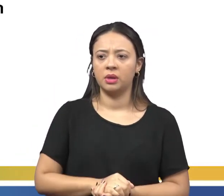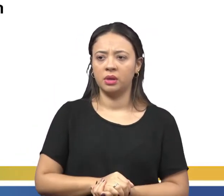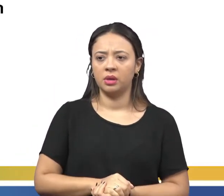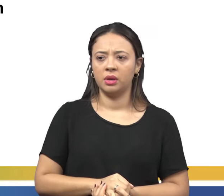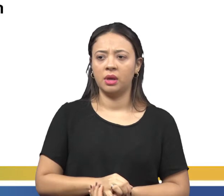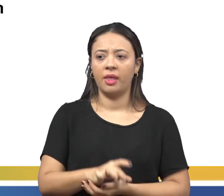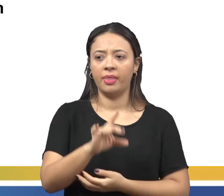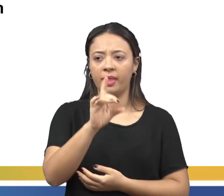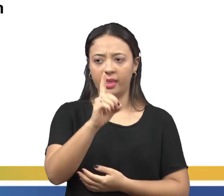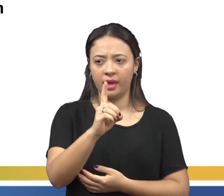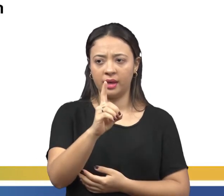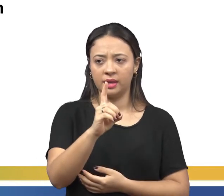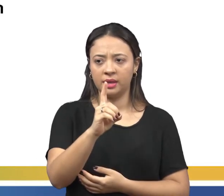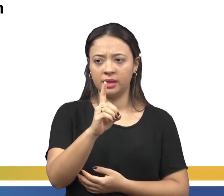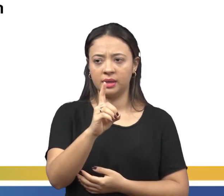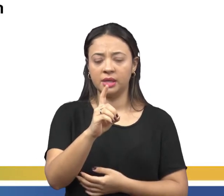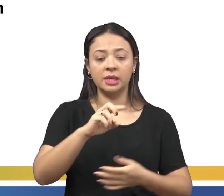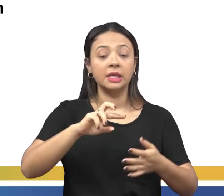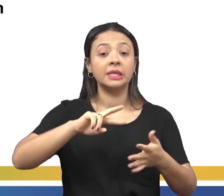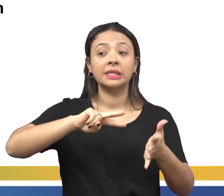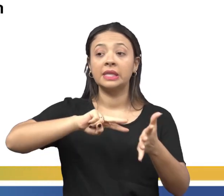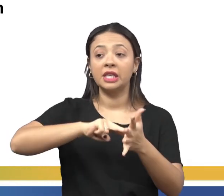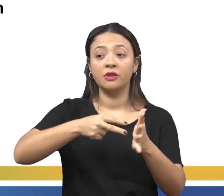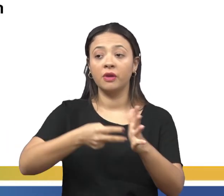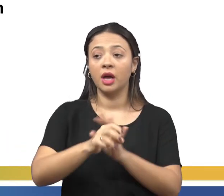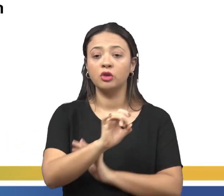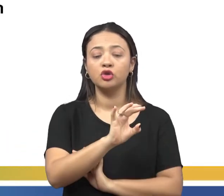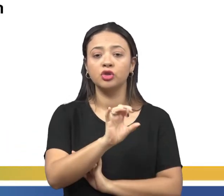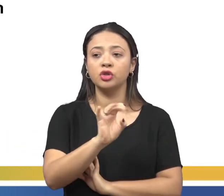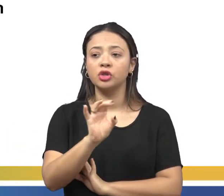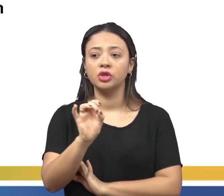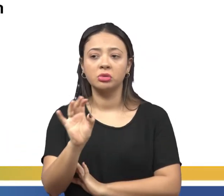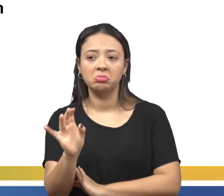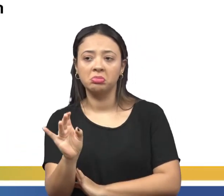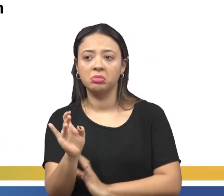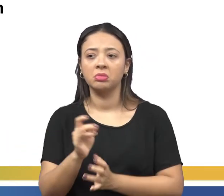efetivas sociais? Então, vamos lá. Quem gabaritou aí essa questão?